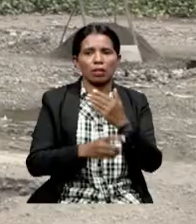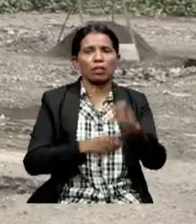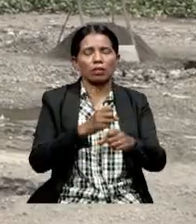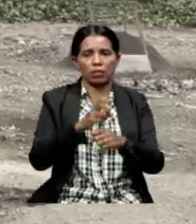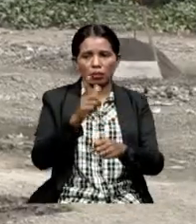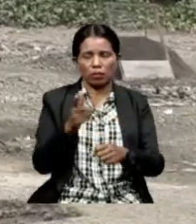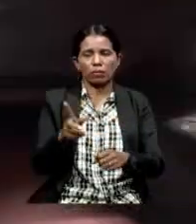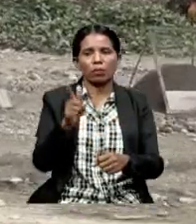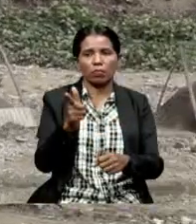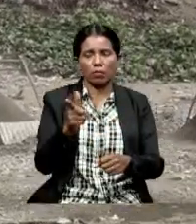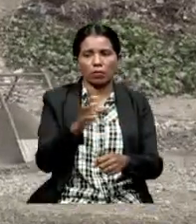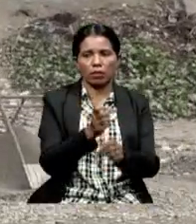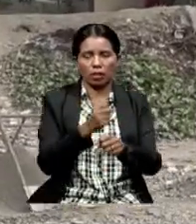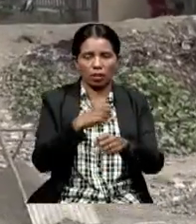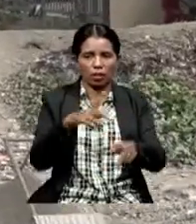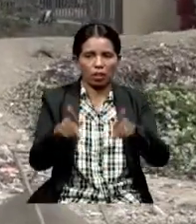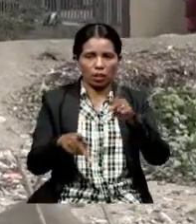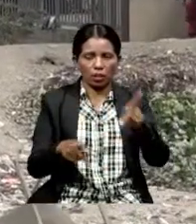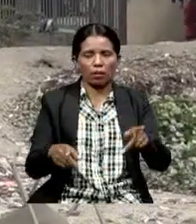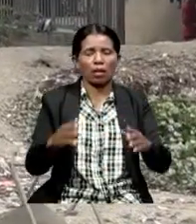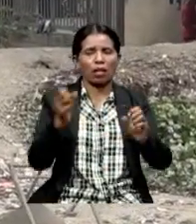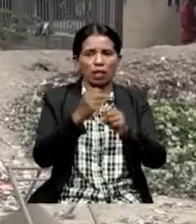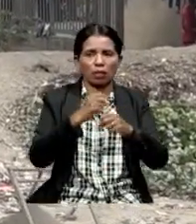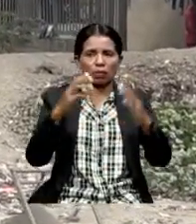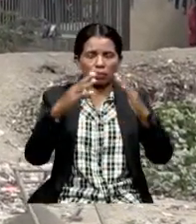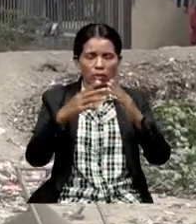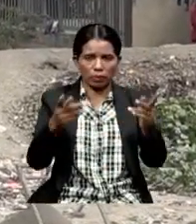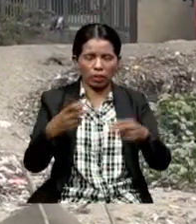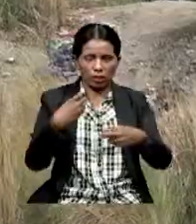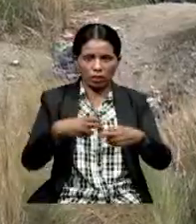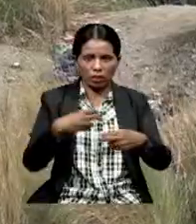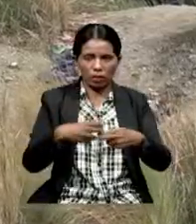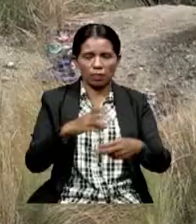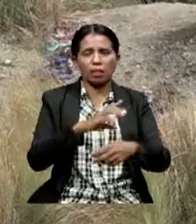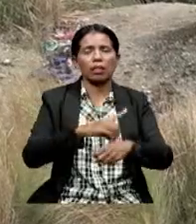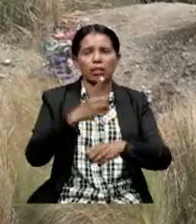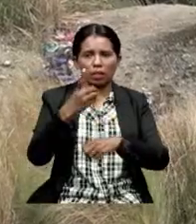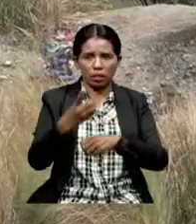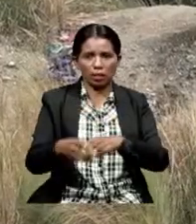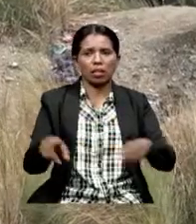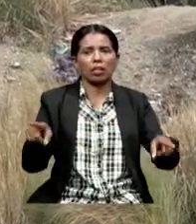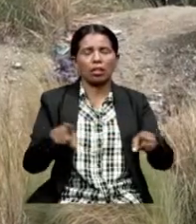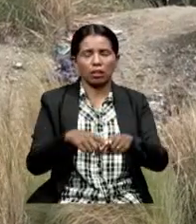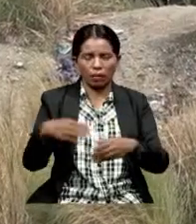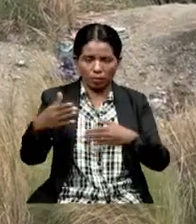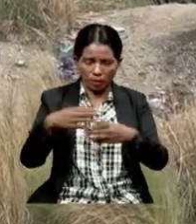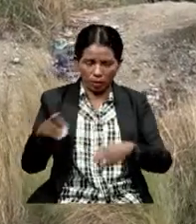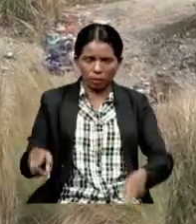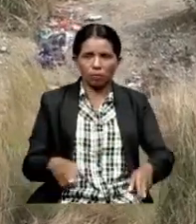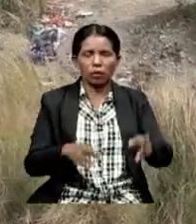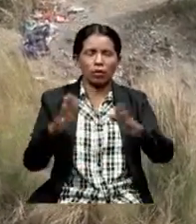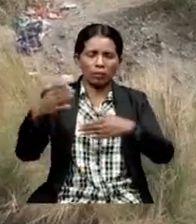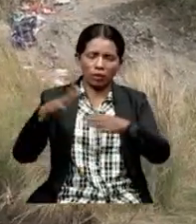Ruanulu, o de criminaliza comunidade nebehari uma e afaten risco ba desastre naturais hanesan motaninin,